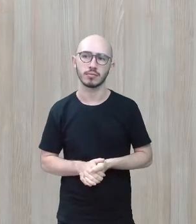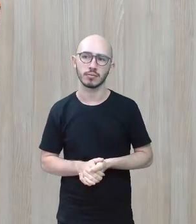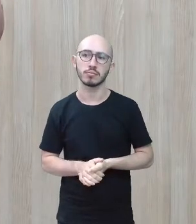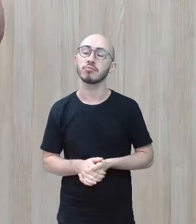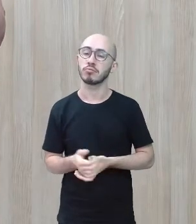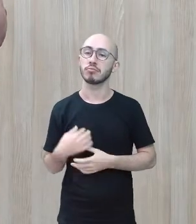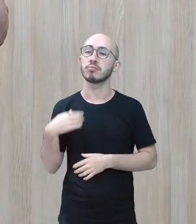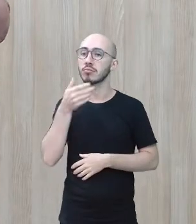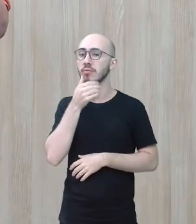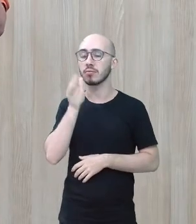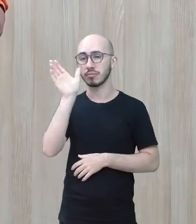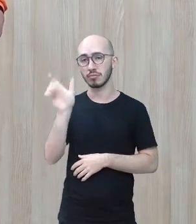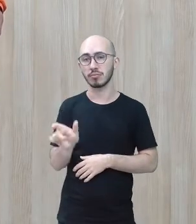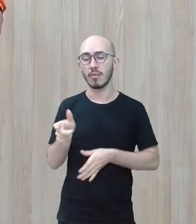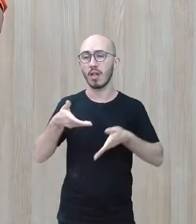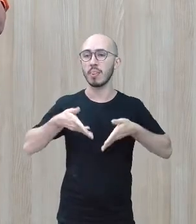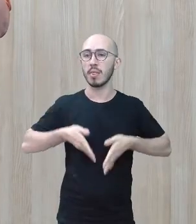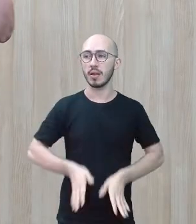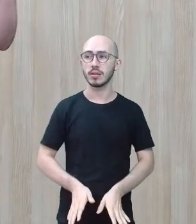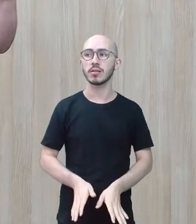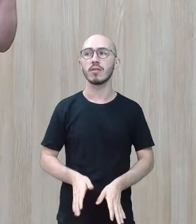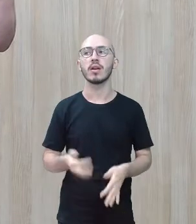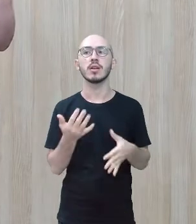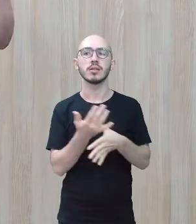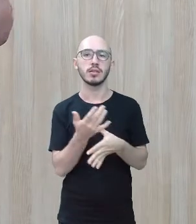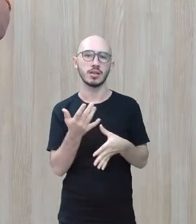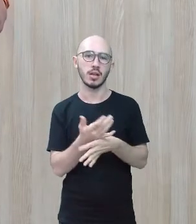né? Cidade bem próxima de